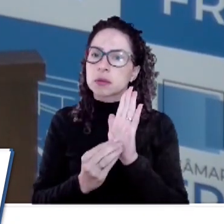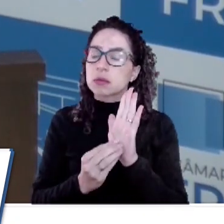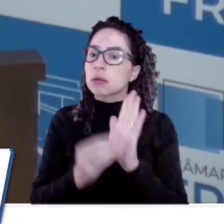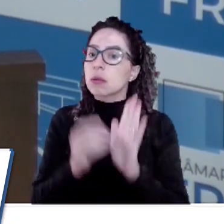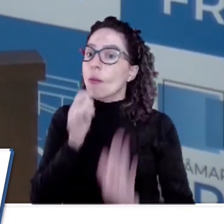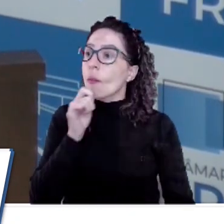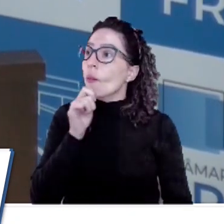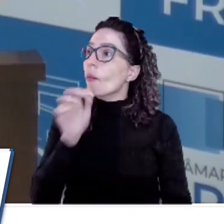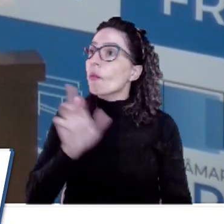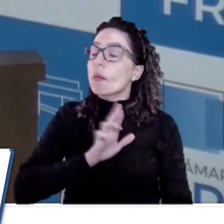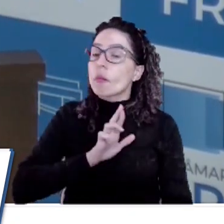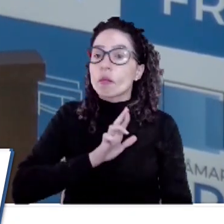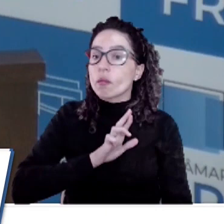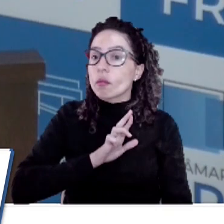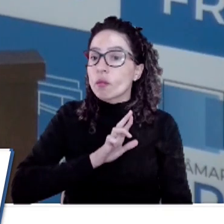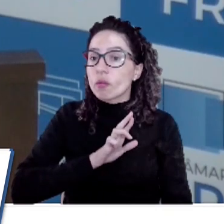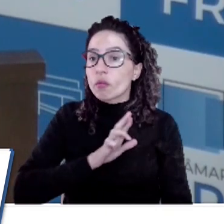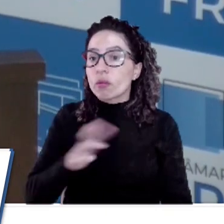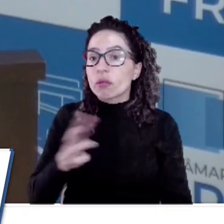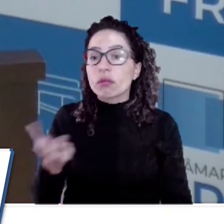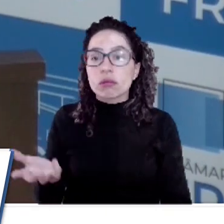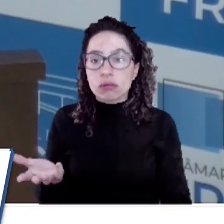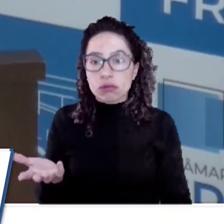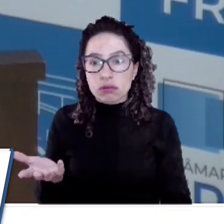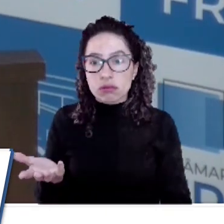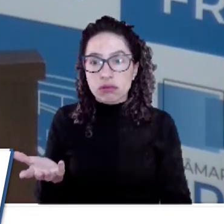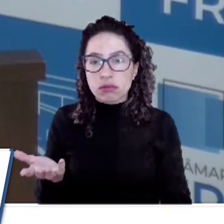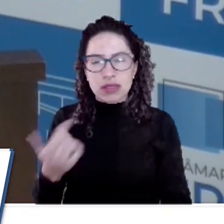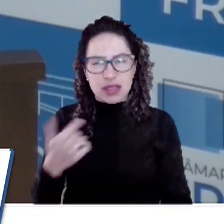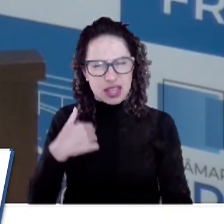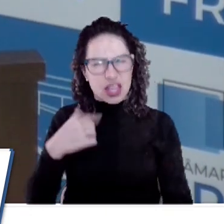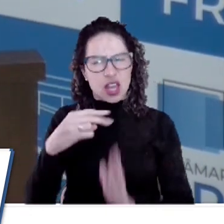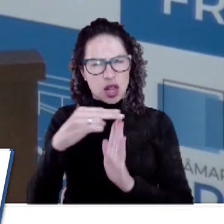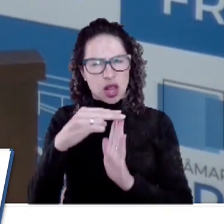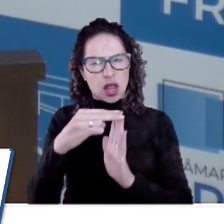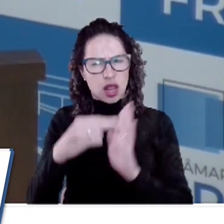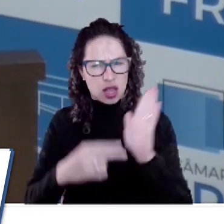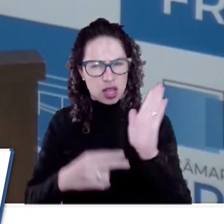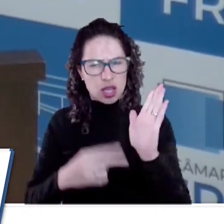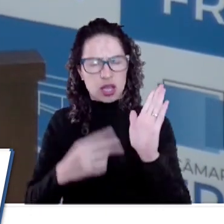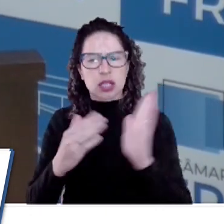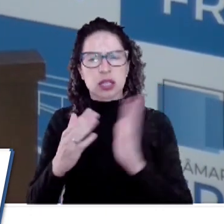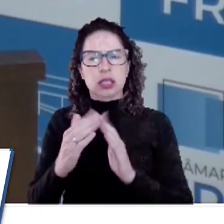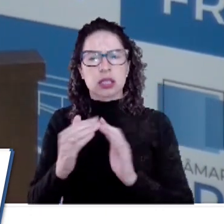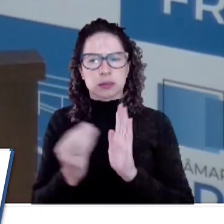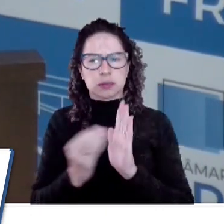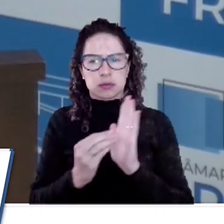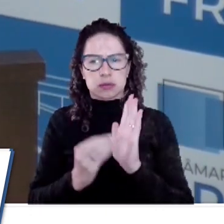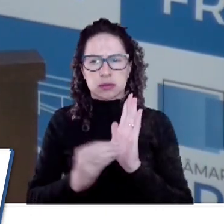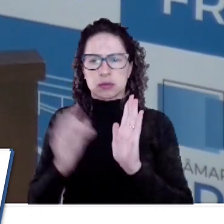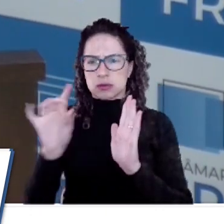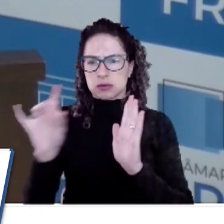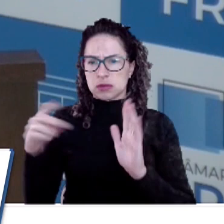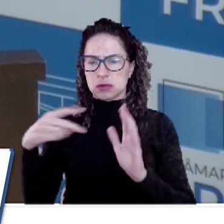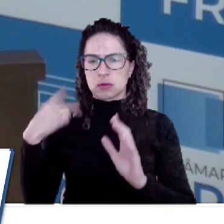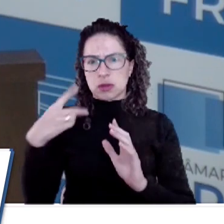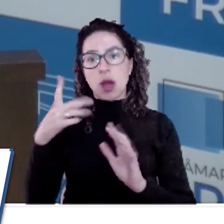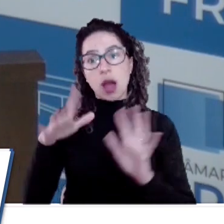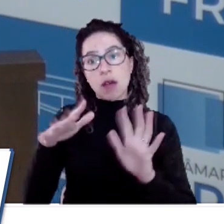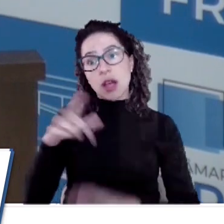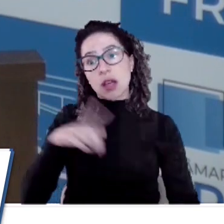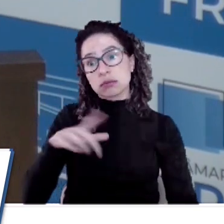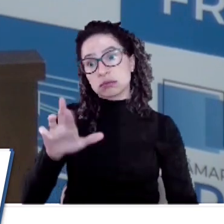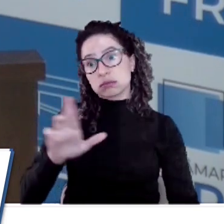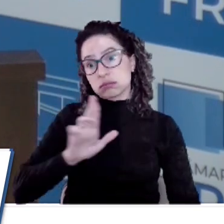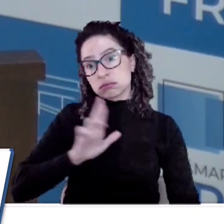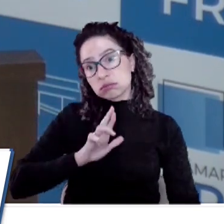resposta como eu vou ler ele aqui esse requerimento que eu fiz para os novos vereadores porque às vezes alguém tem alguma resposta para mim